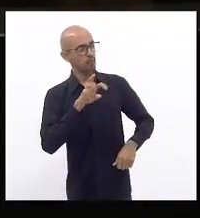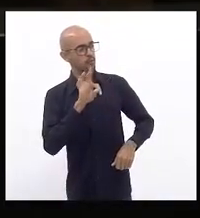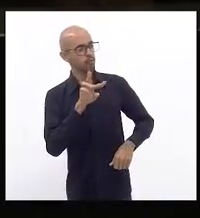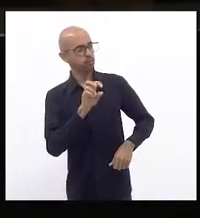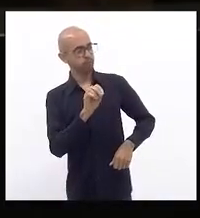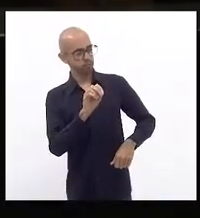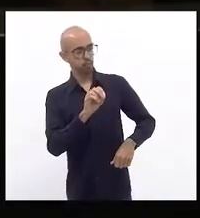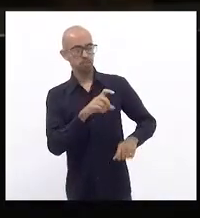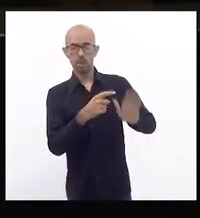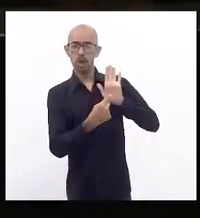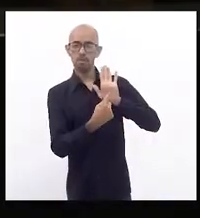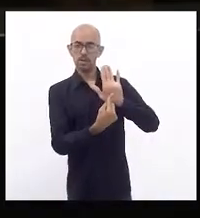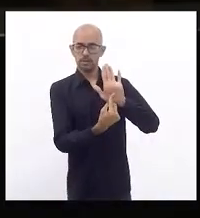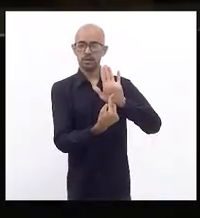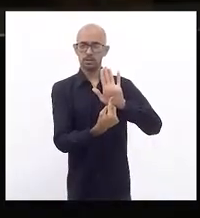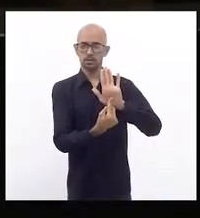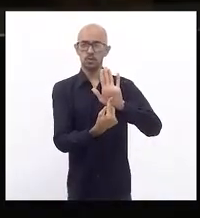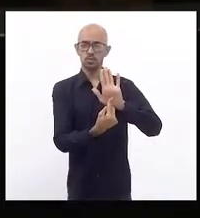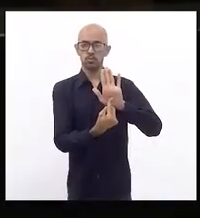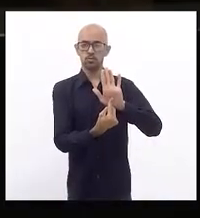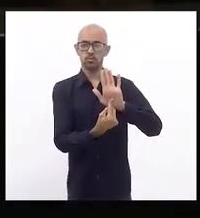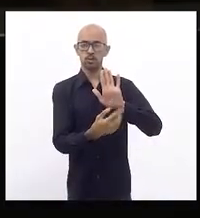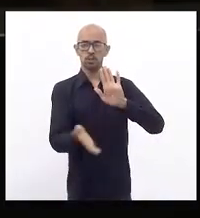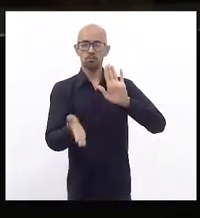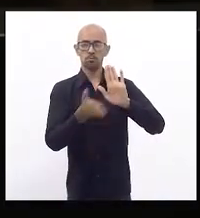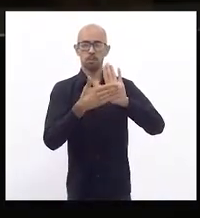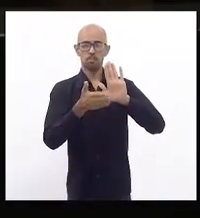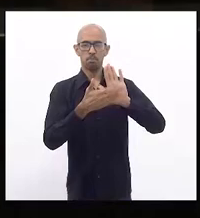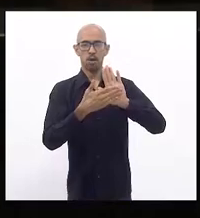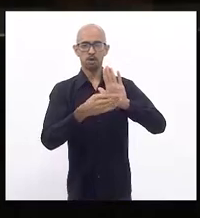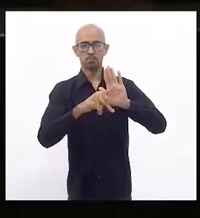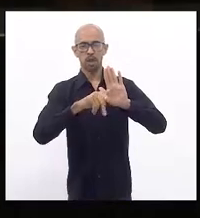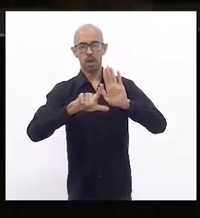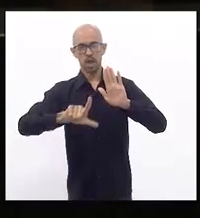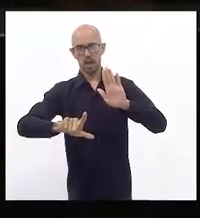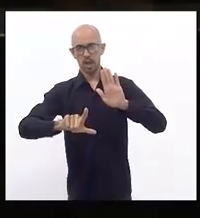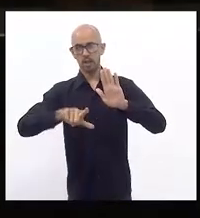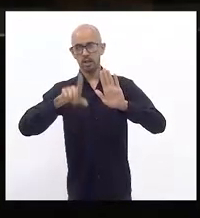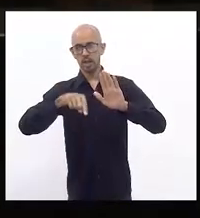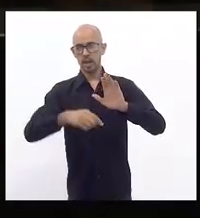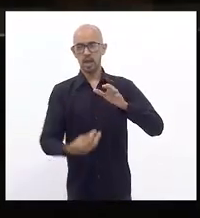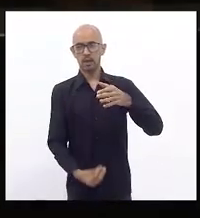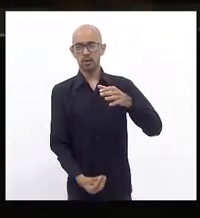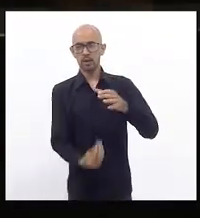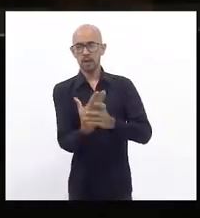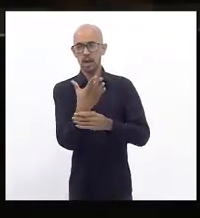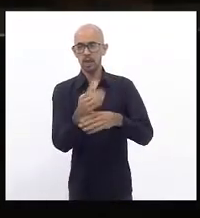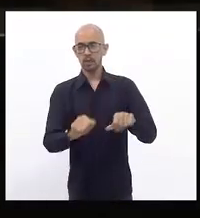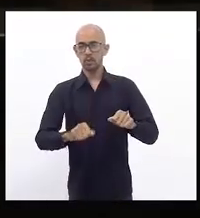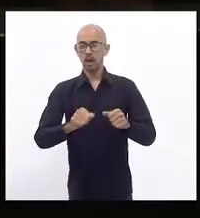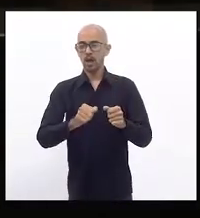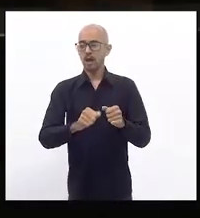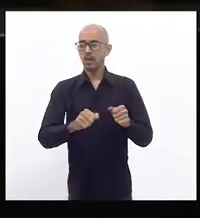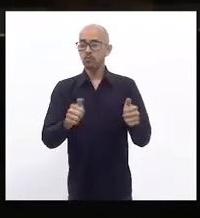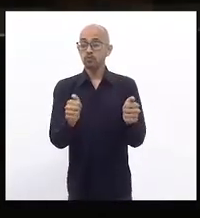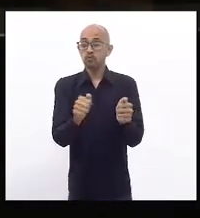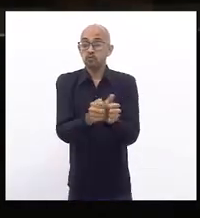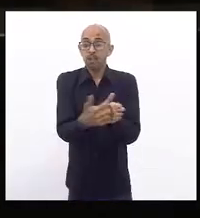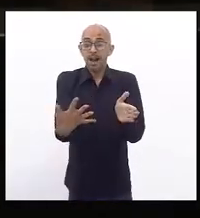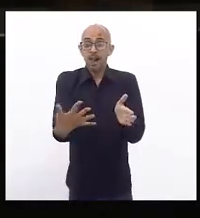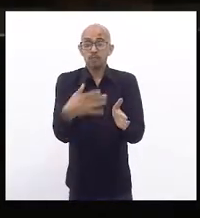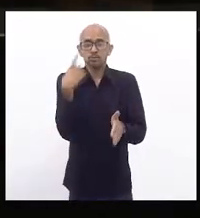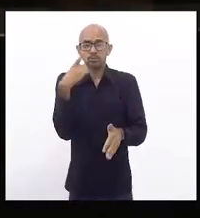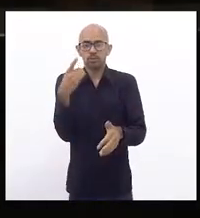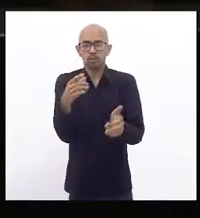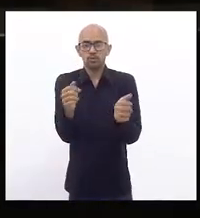pela apresentação, né, dessa proposta de projeto que foi construída a muitas mãos. A gente olha